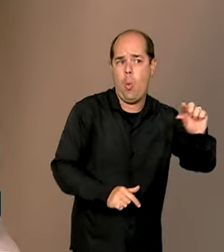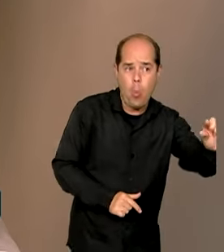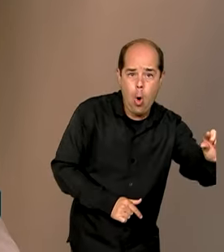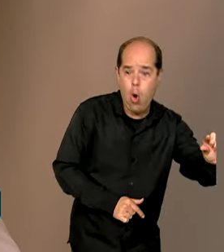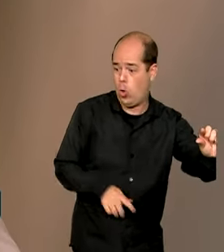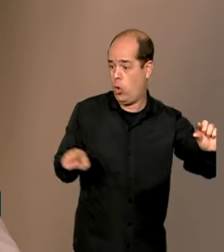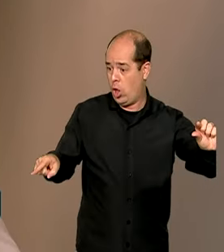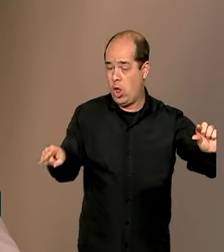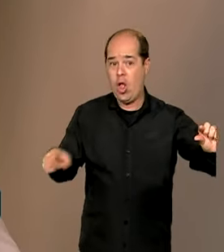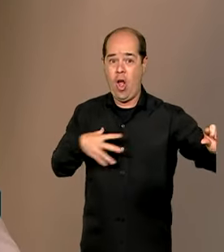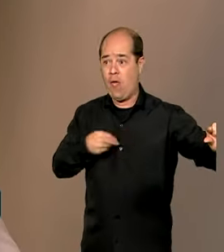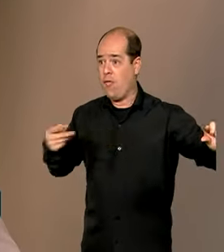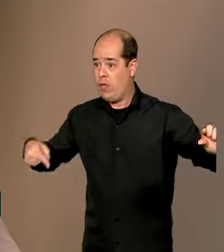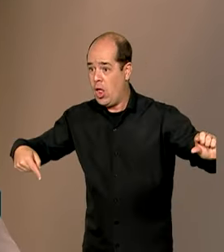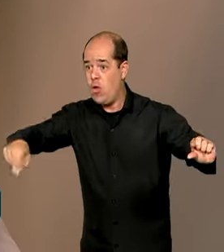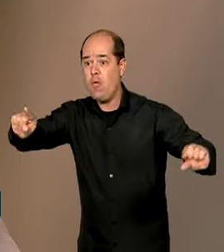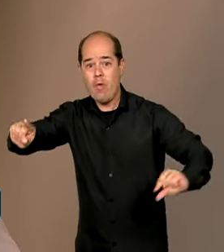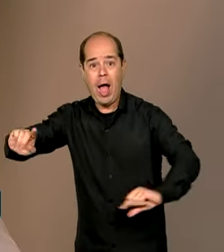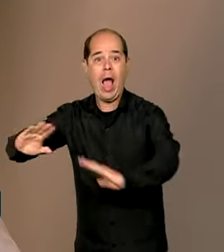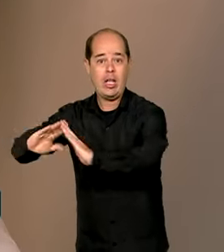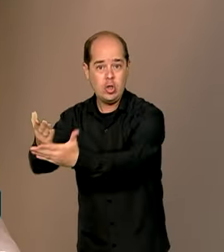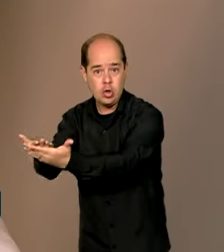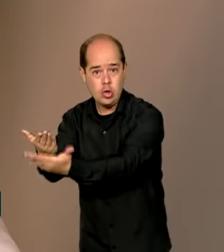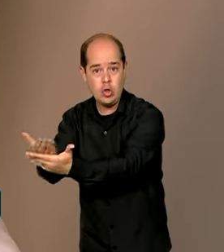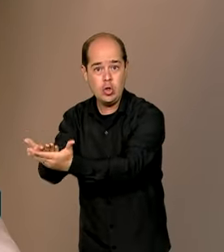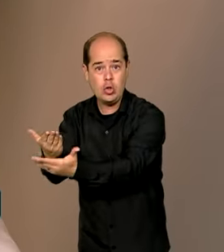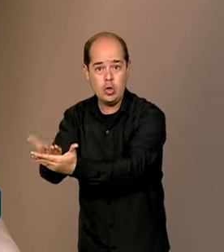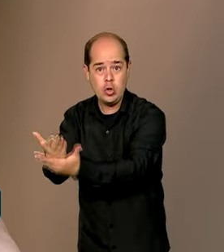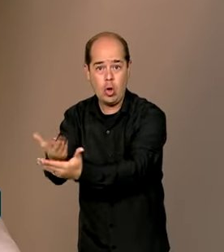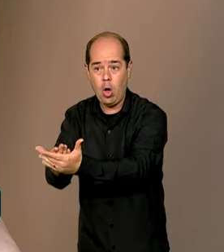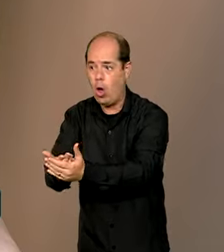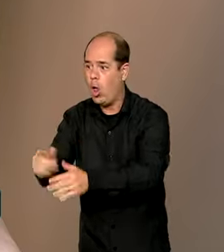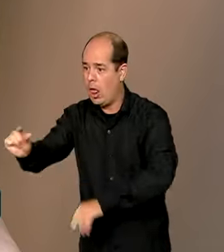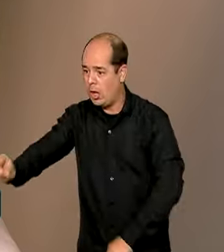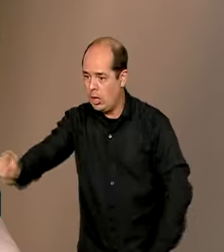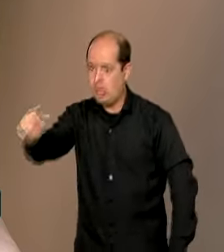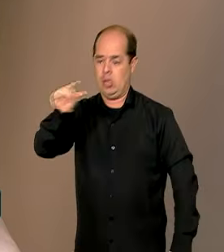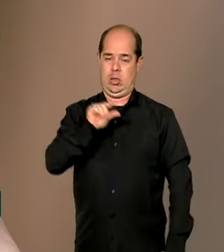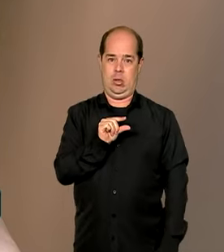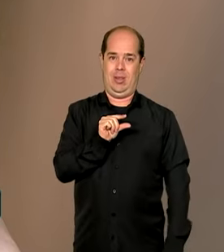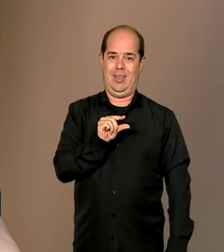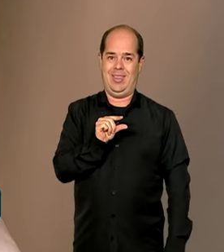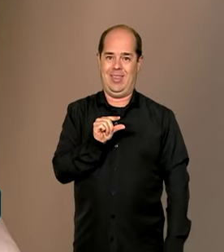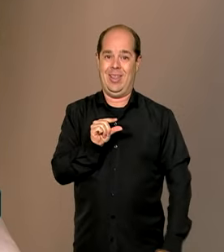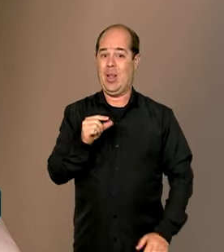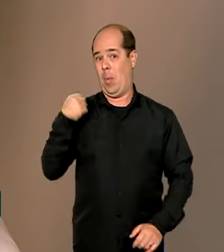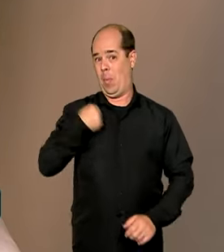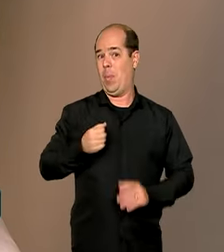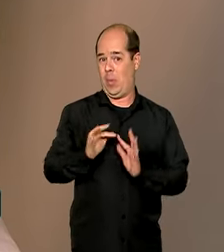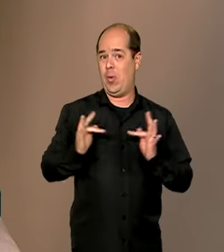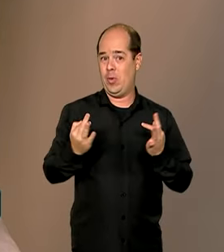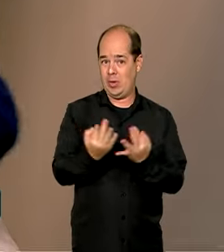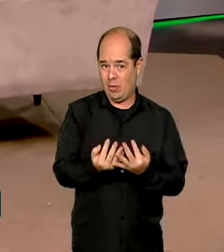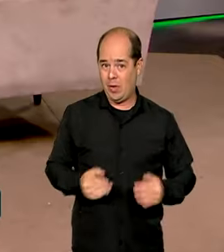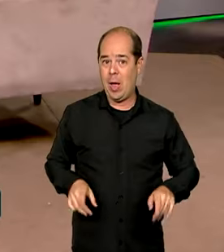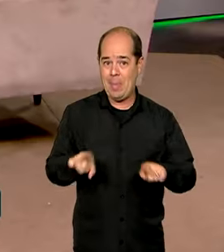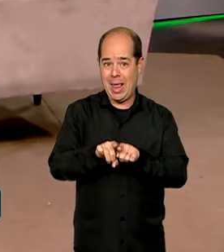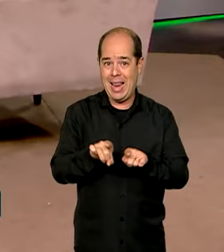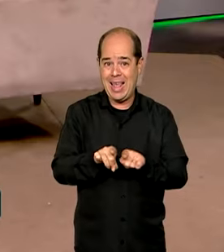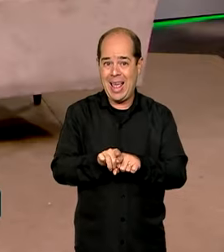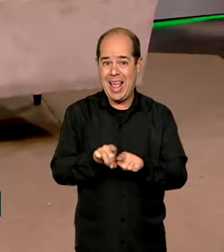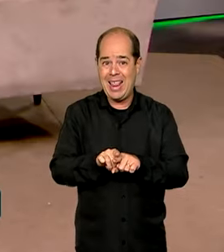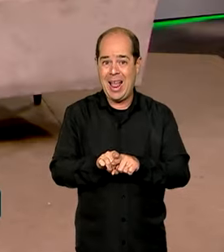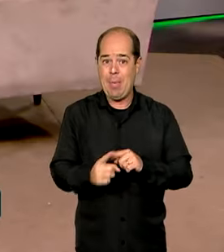E isso aqui, junto com o cuidado com a saúde, faz interromper uma história de pobreza, às